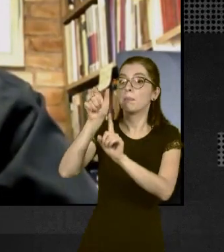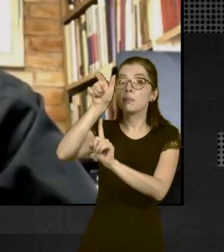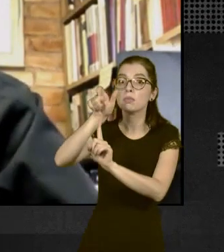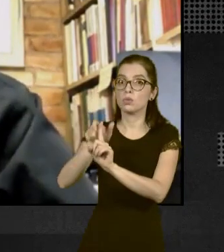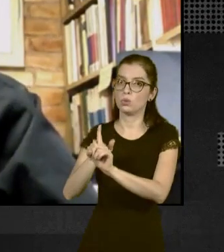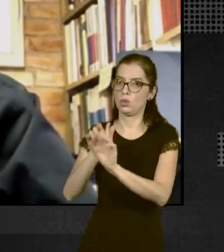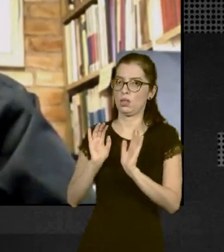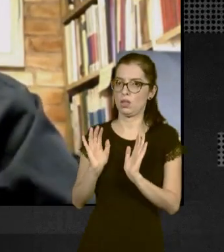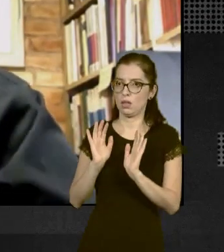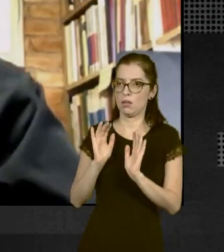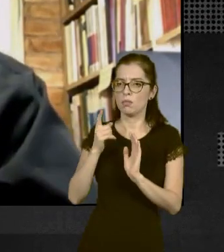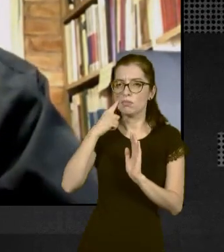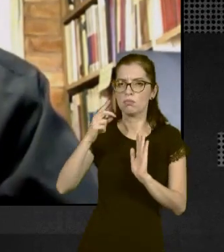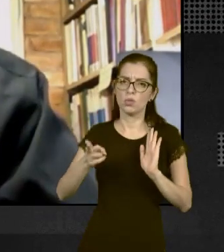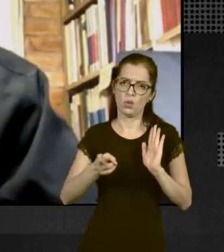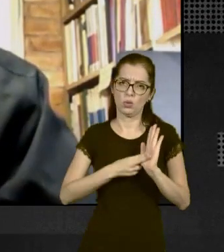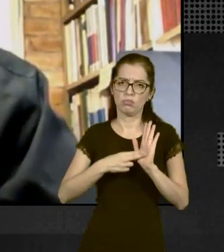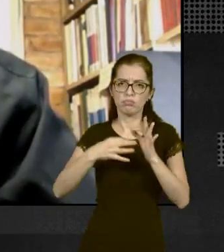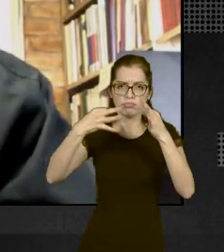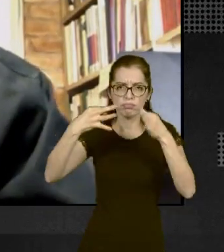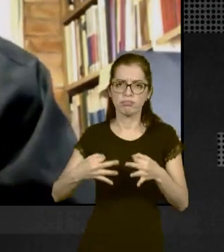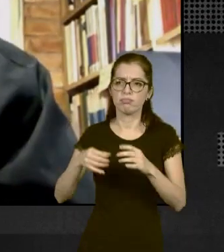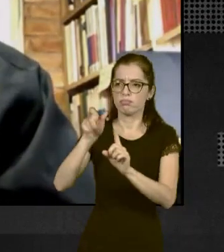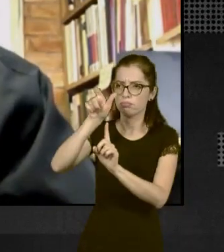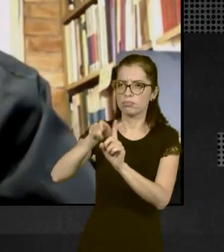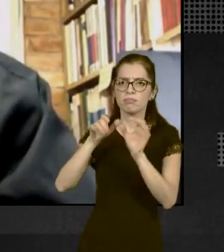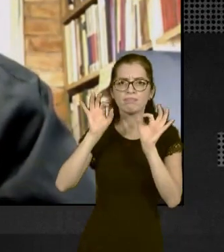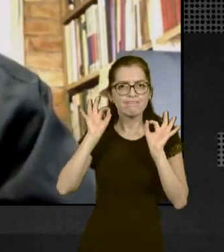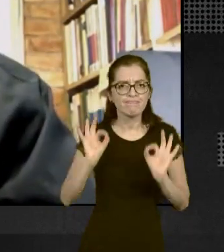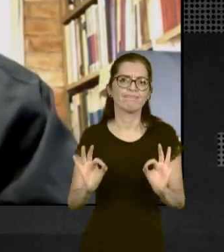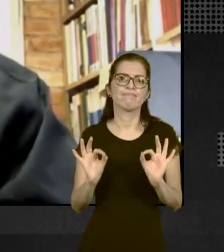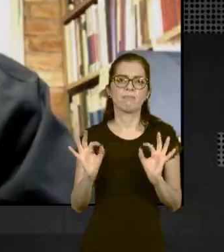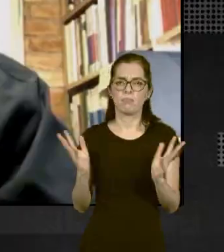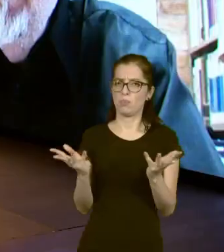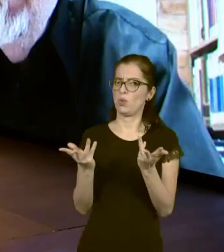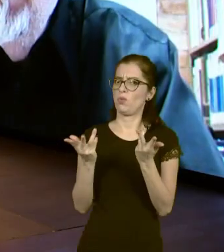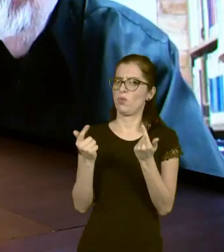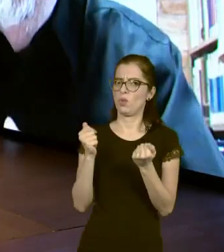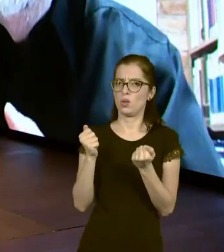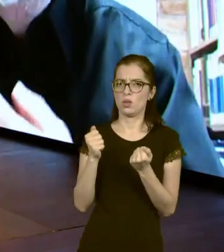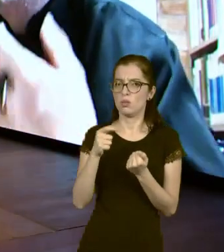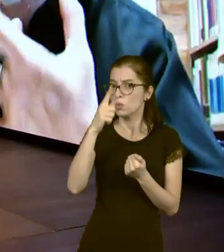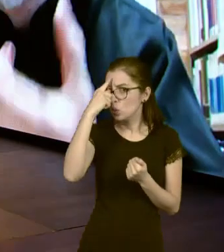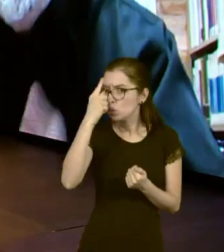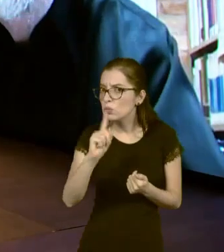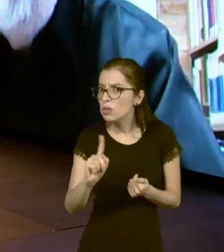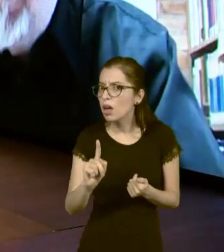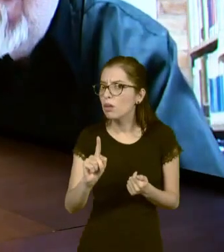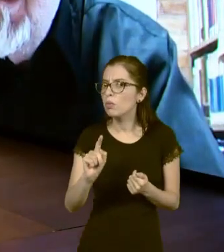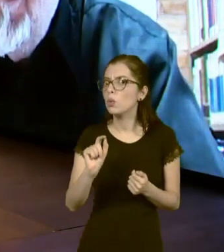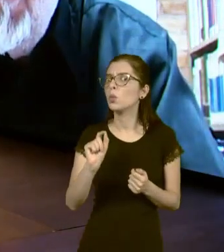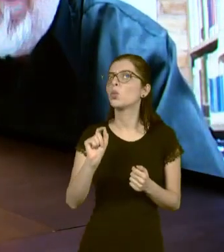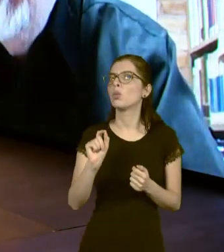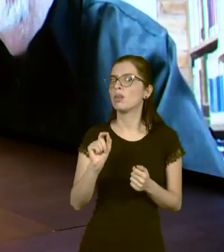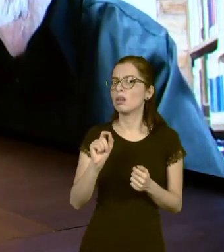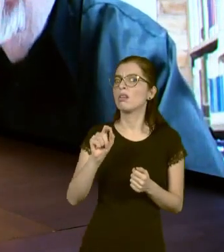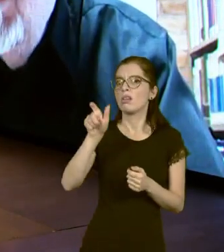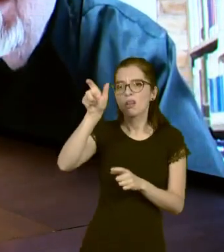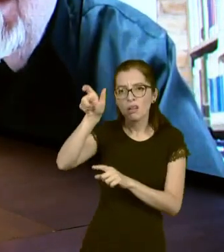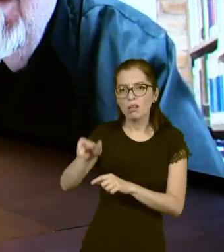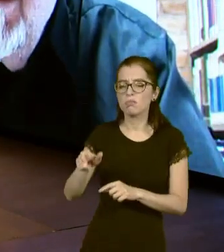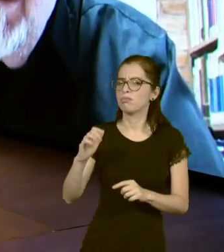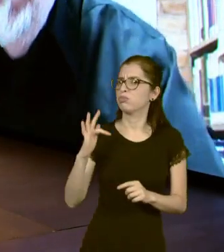gente reconhece aqui que é uma pessoa de teatro. Talvez ele próprio não saiba que ele será uma pessoa de teatro